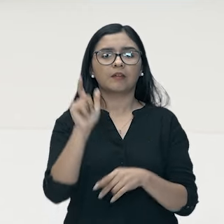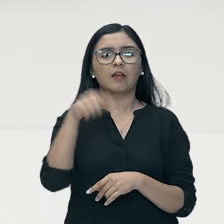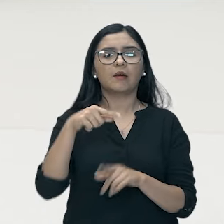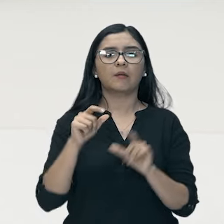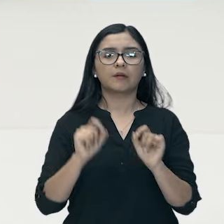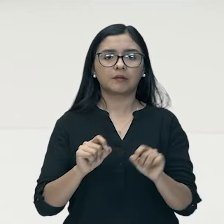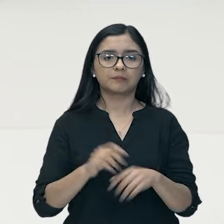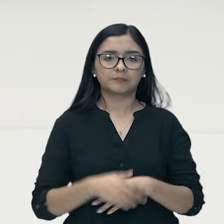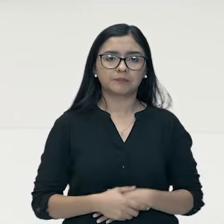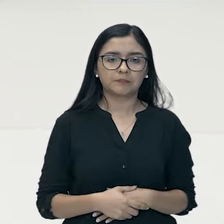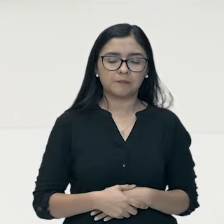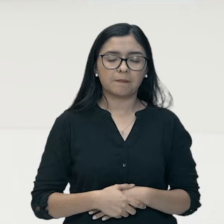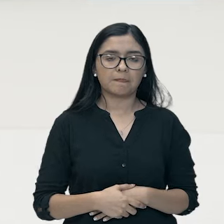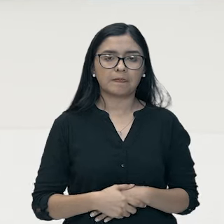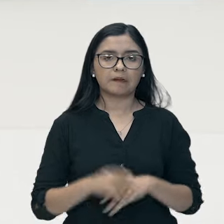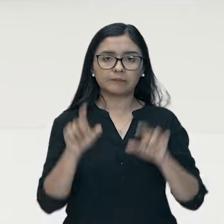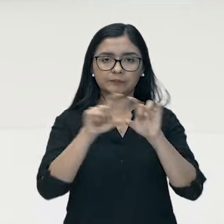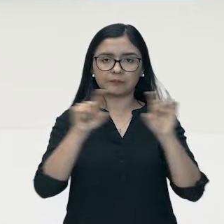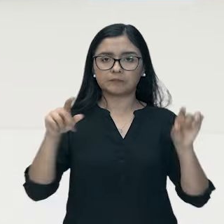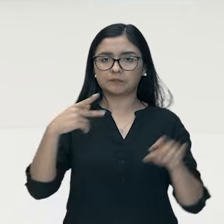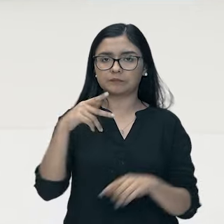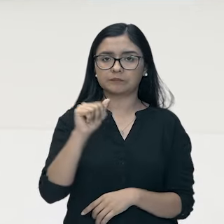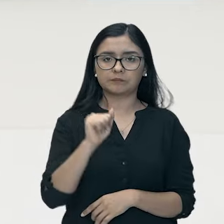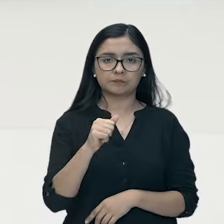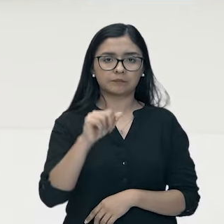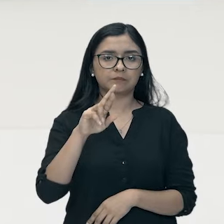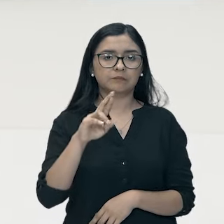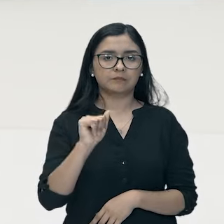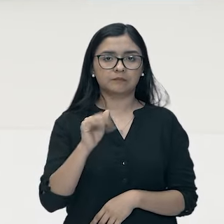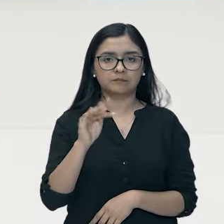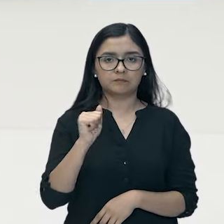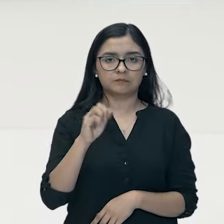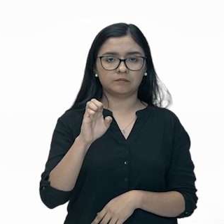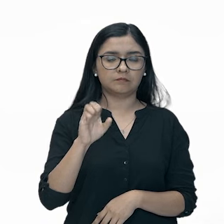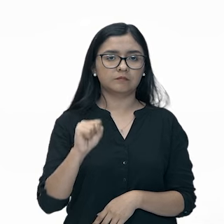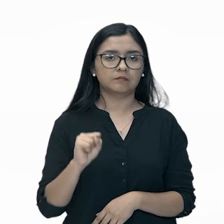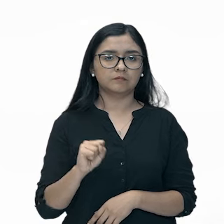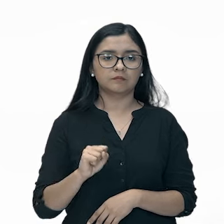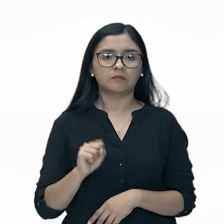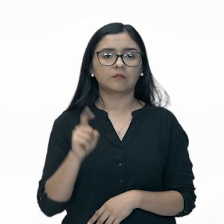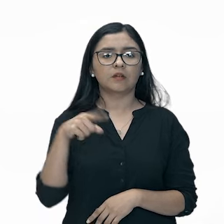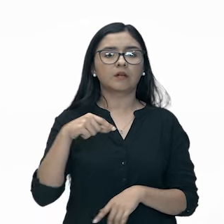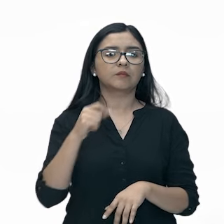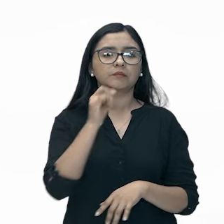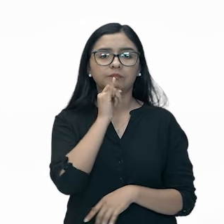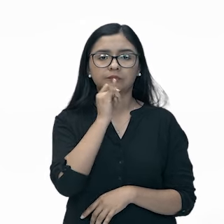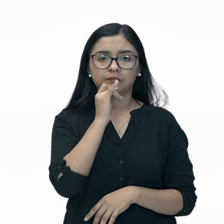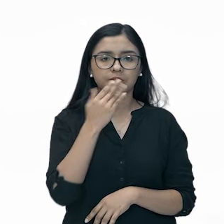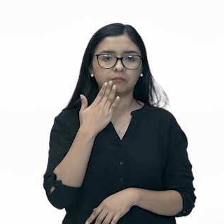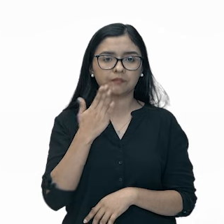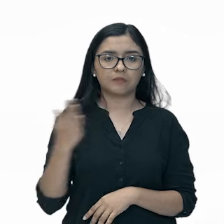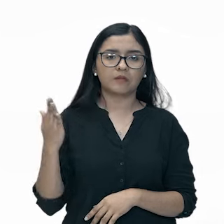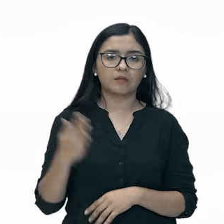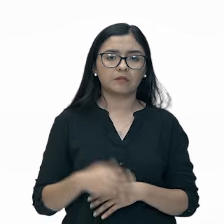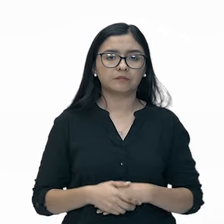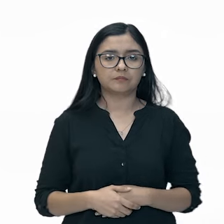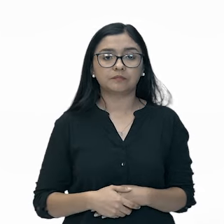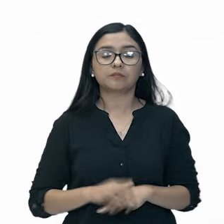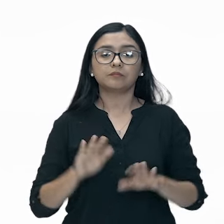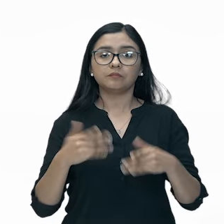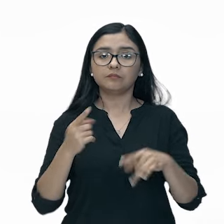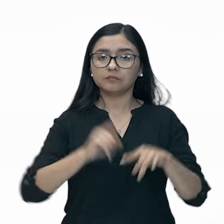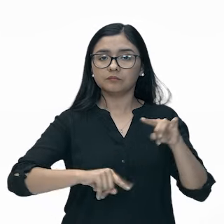parar ase E para isso eu trago um exemplo vejamos Olha o que diz o nosso exemplo os mecanismos